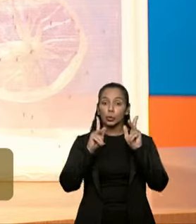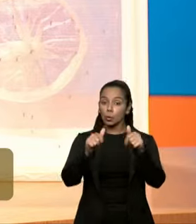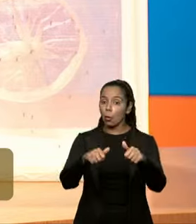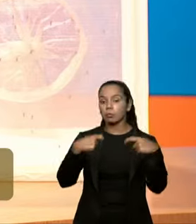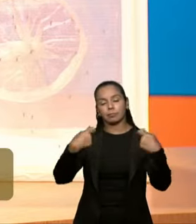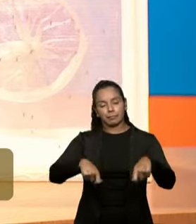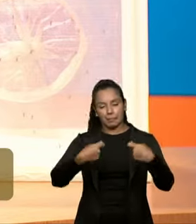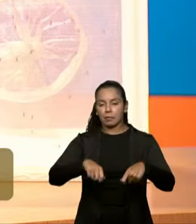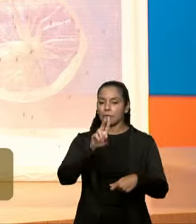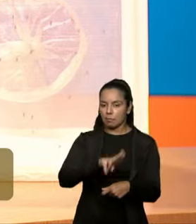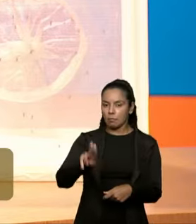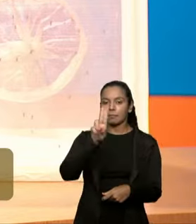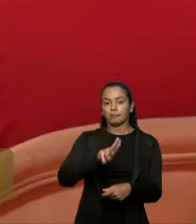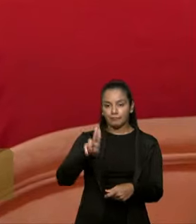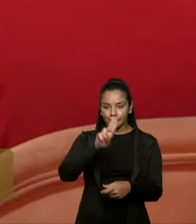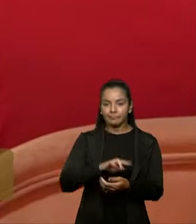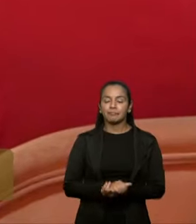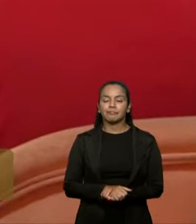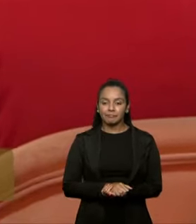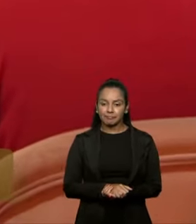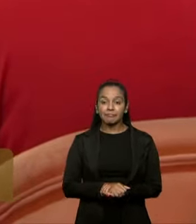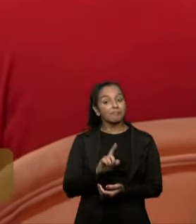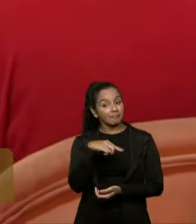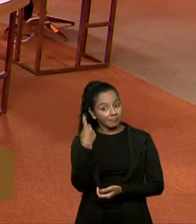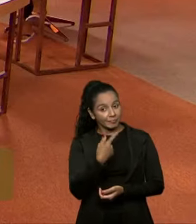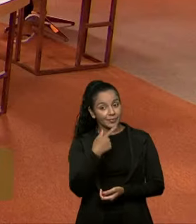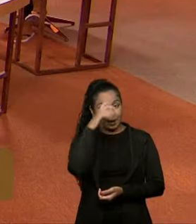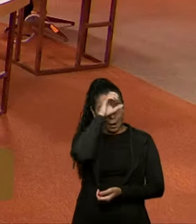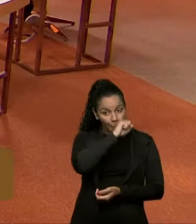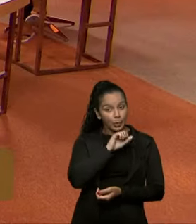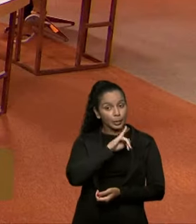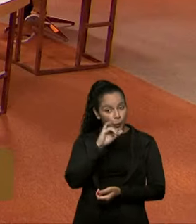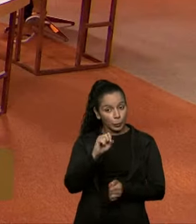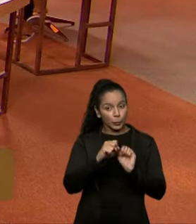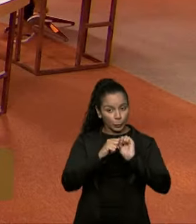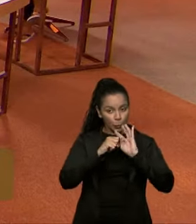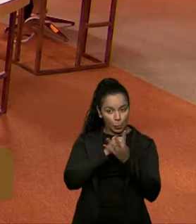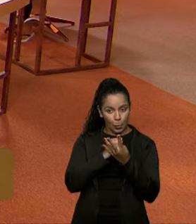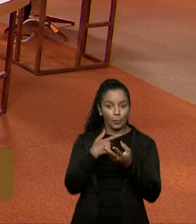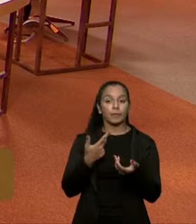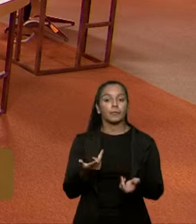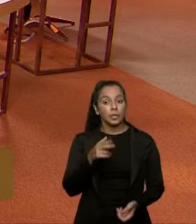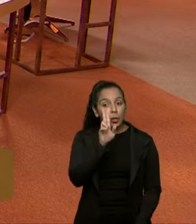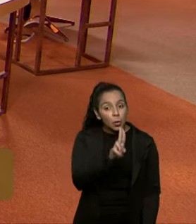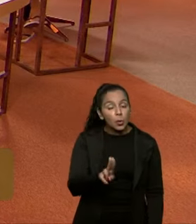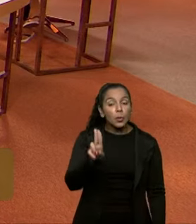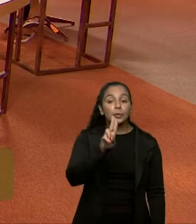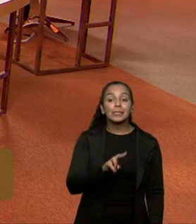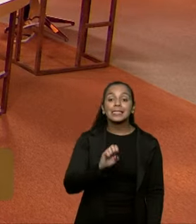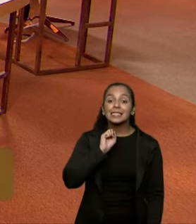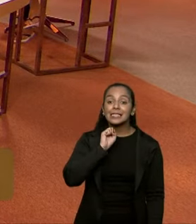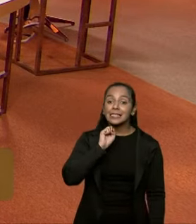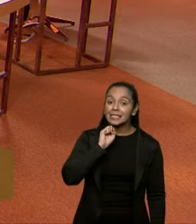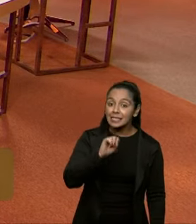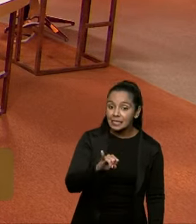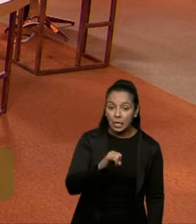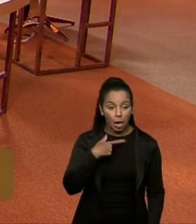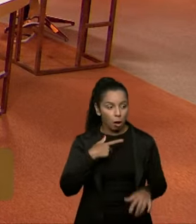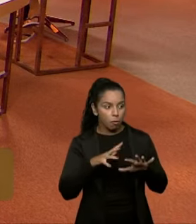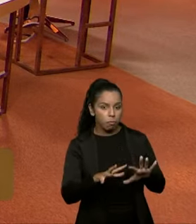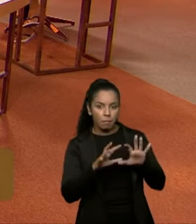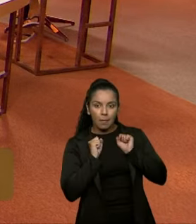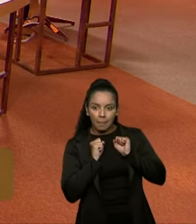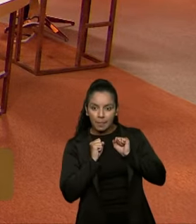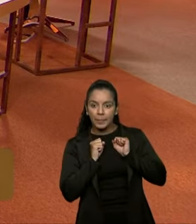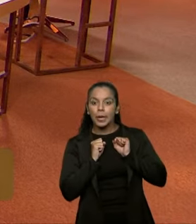prevenção coletiva. Que legal. Agora, a gente aprendeu isso na Covid, né? Tomou a vacina. De usar, se eu estou infectada, se eu